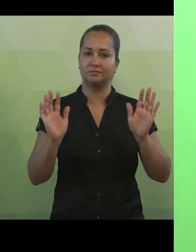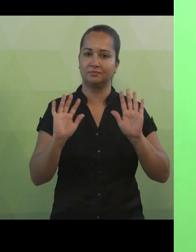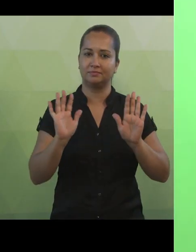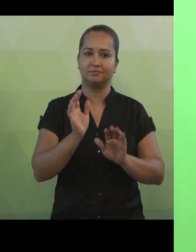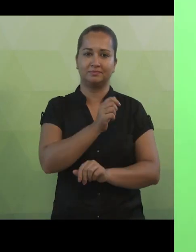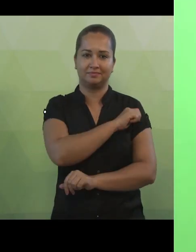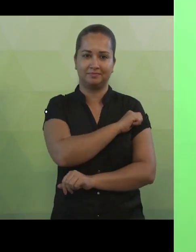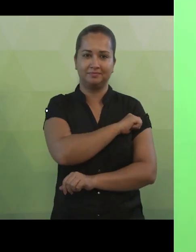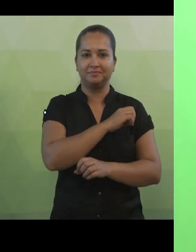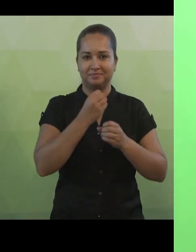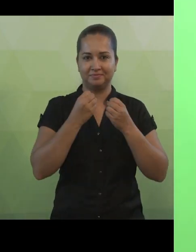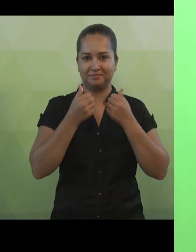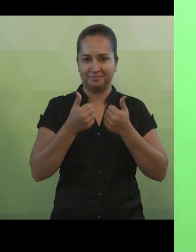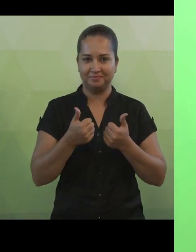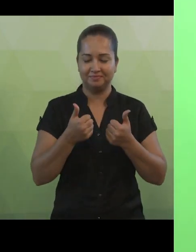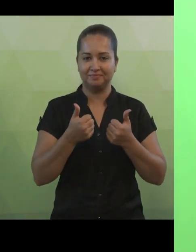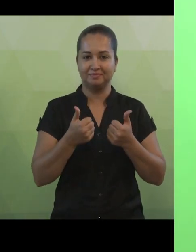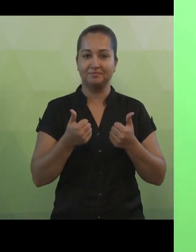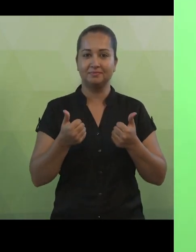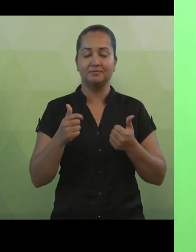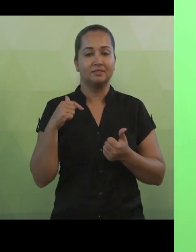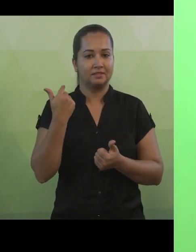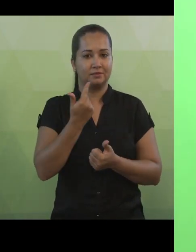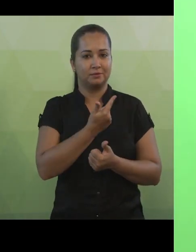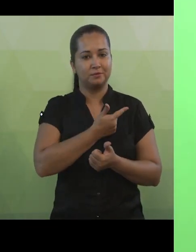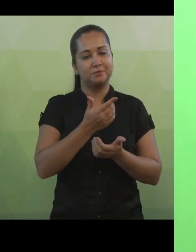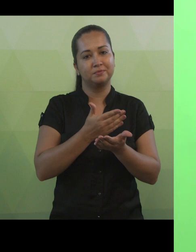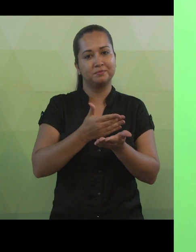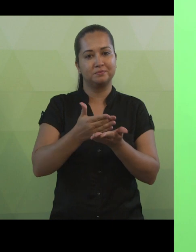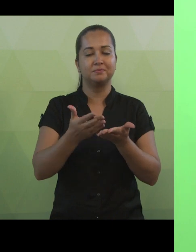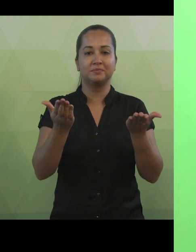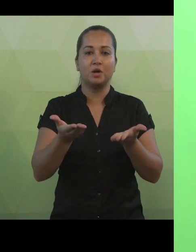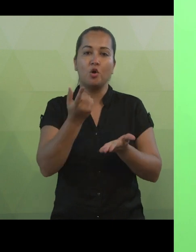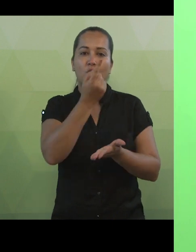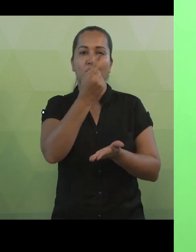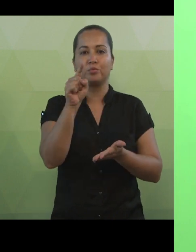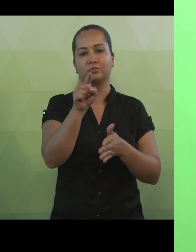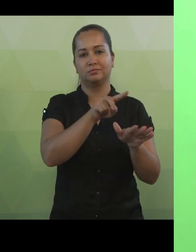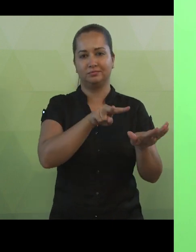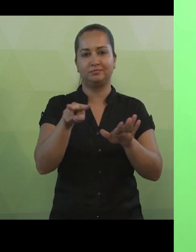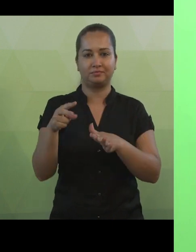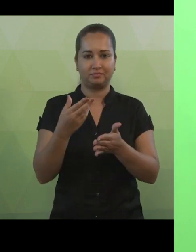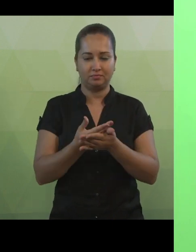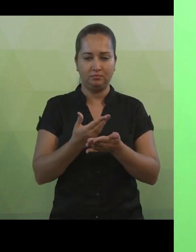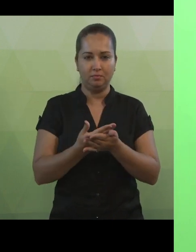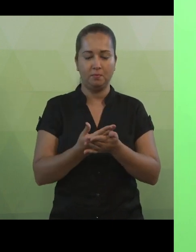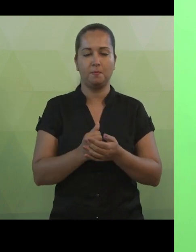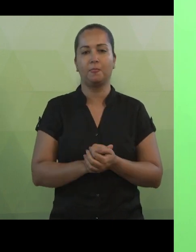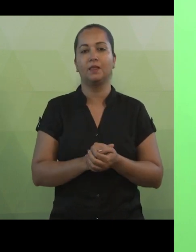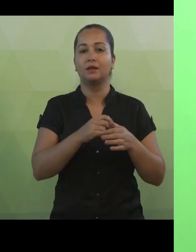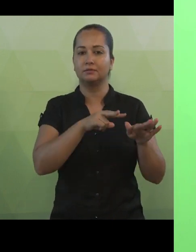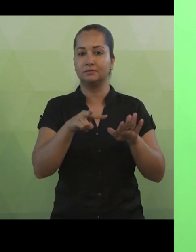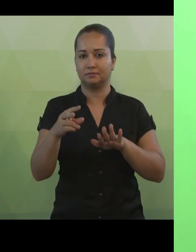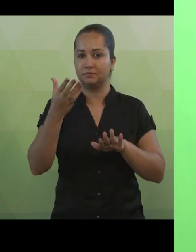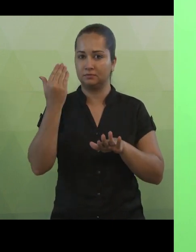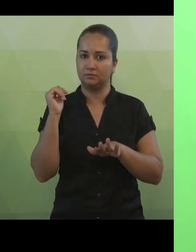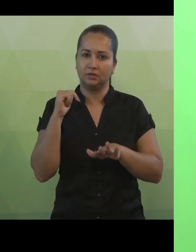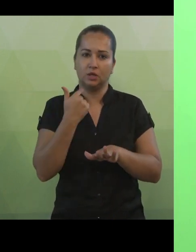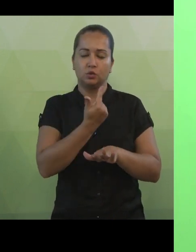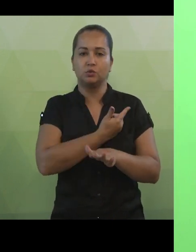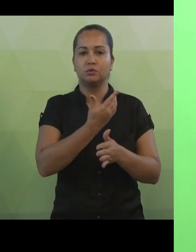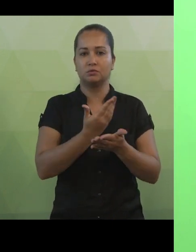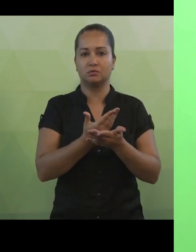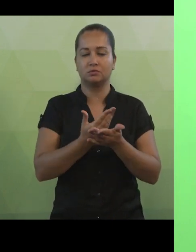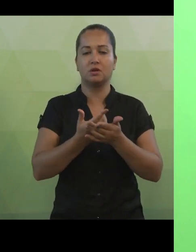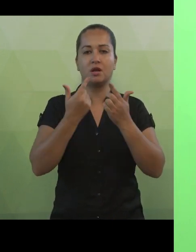Olá, cursista, tudo bem? Chegamos à nossa última semana de estudos. Na semana anterior, nós estudamos a linguagem SQL na prática e também